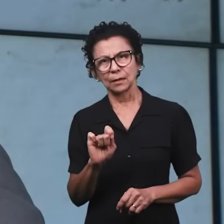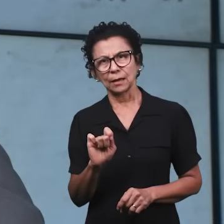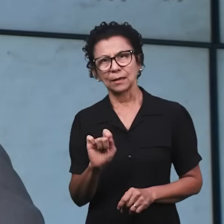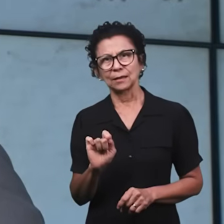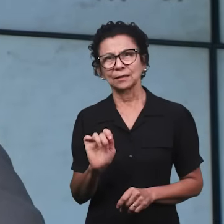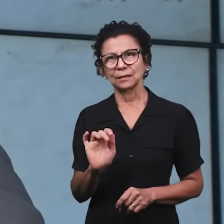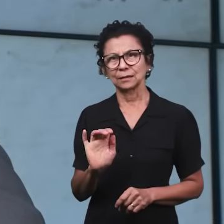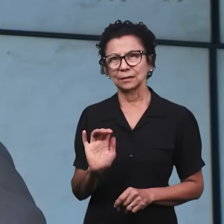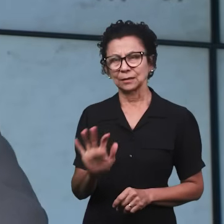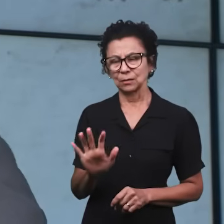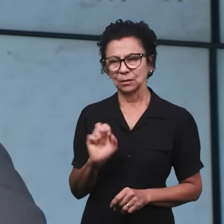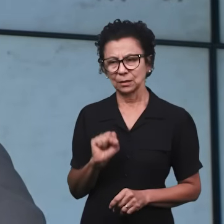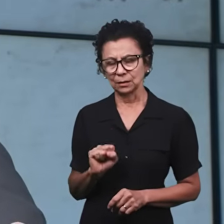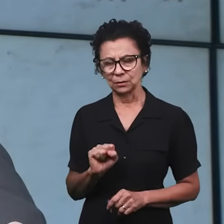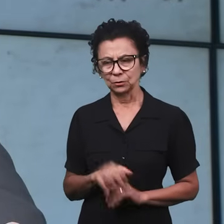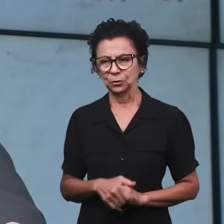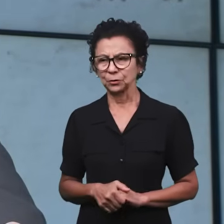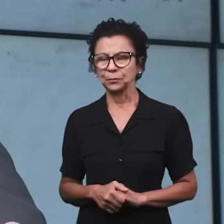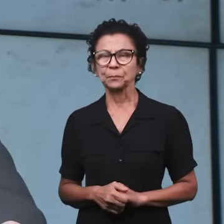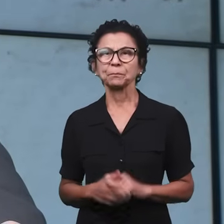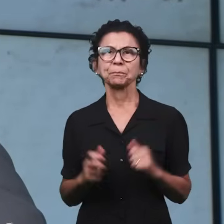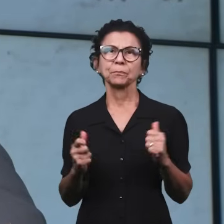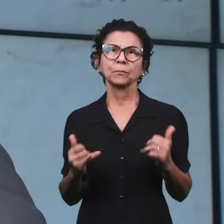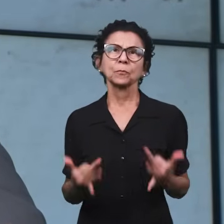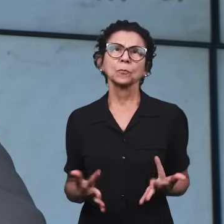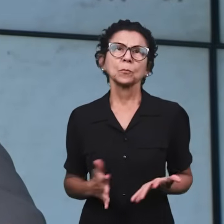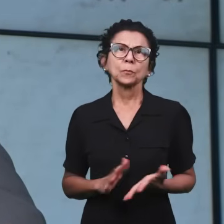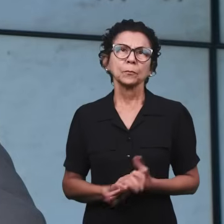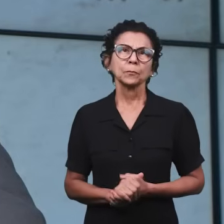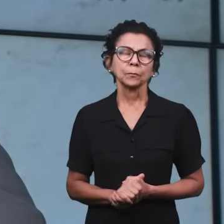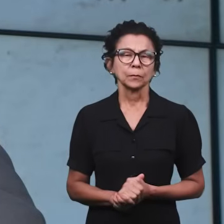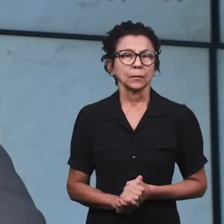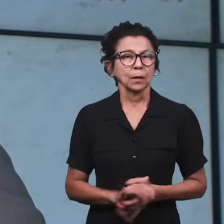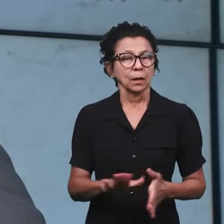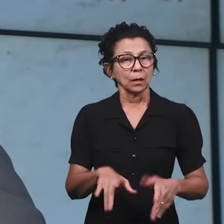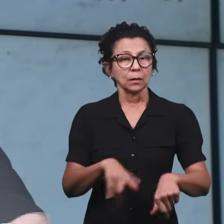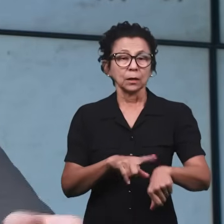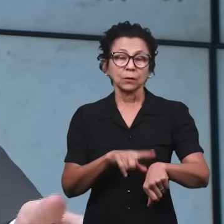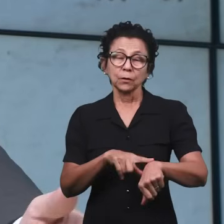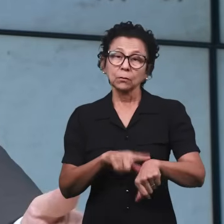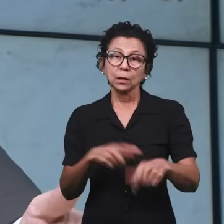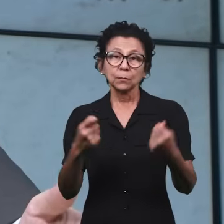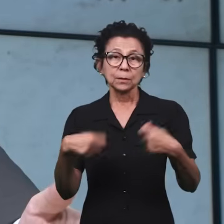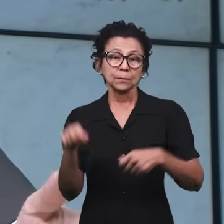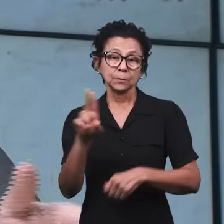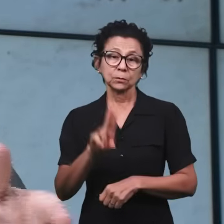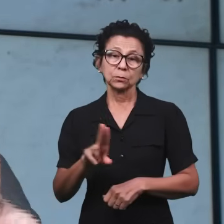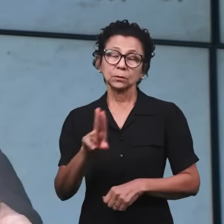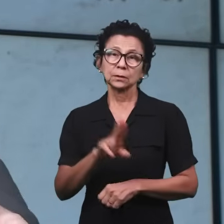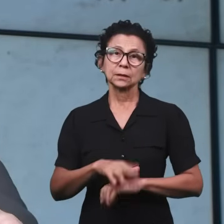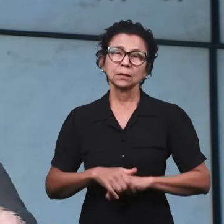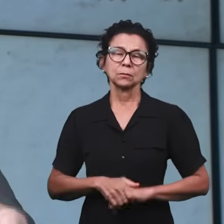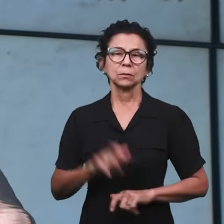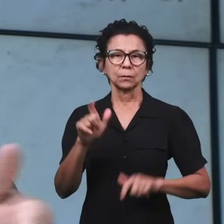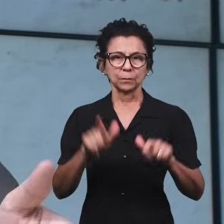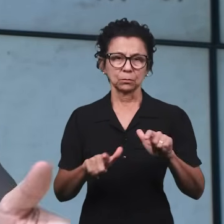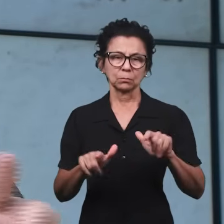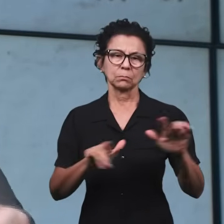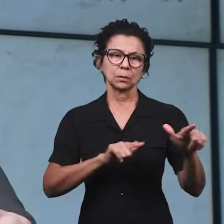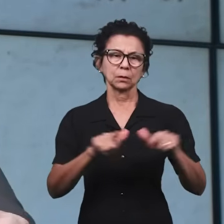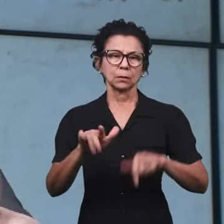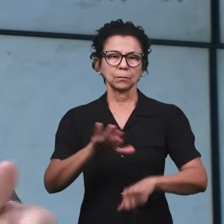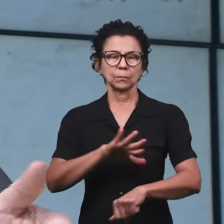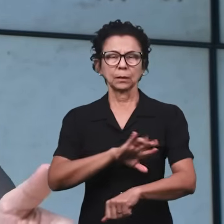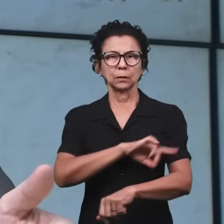nenhum radicalismo, né, pastor Marcelo? Porque o uso de tela é o seguinte: o uso de tela é o tempo que você precisa usar. Hoje nós temos pessoas que